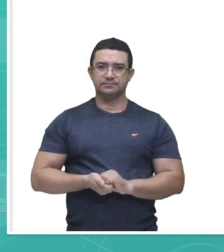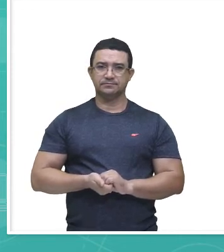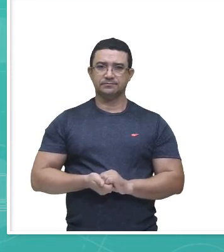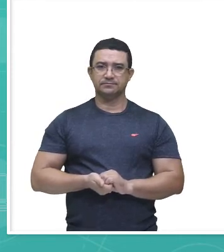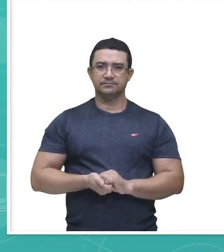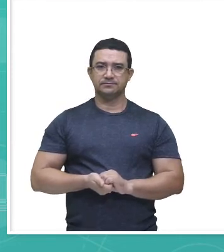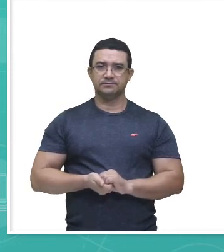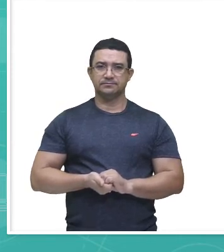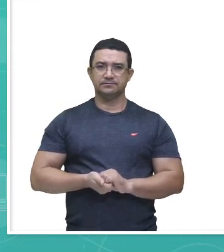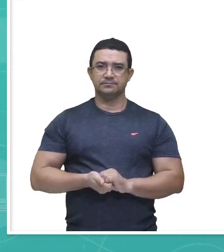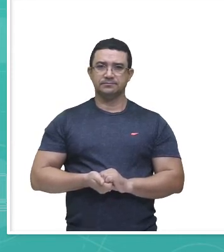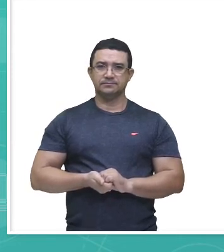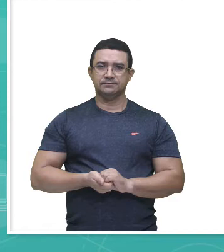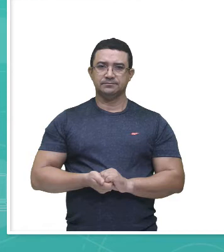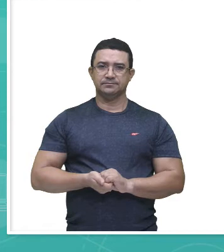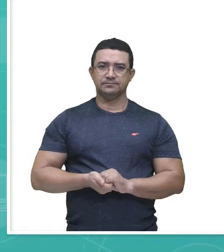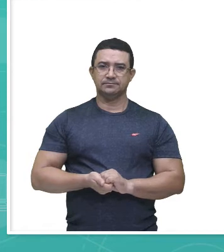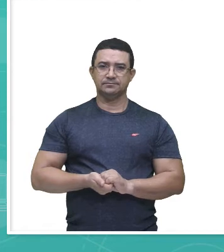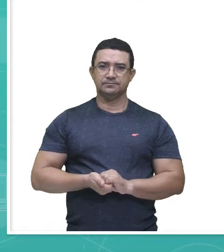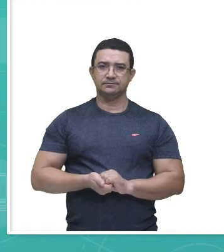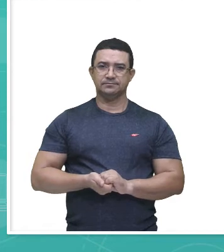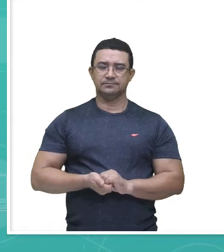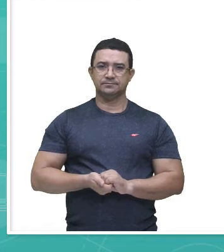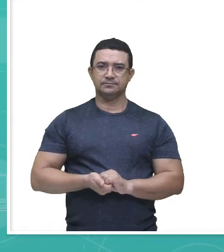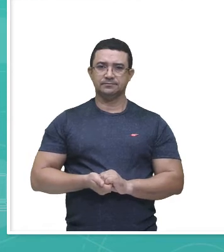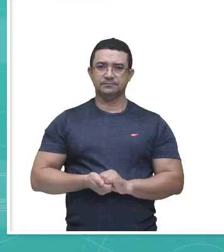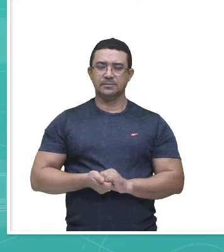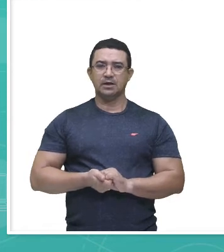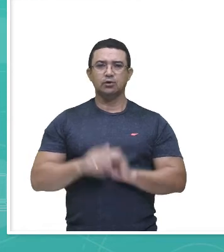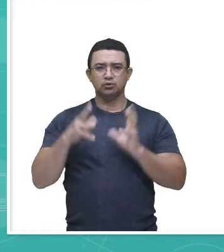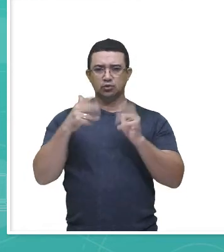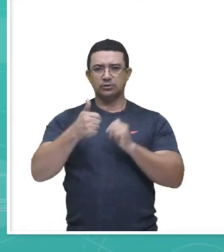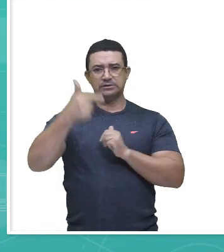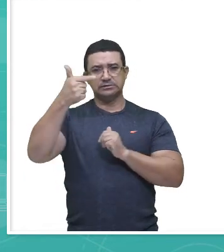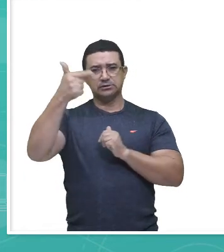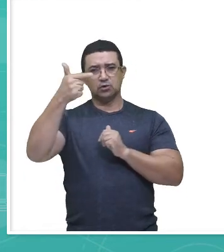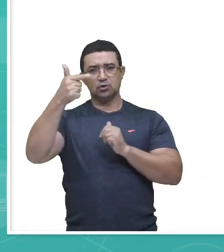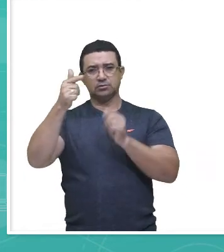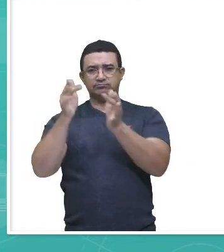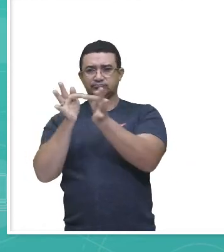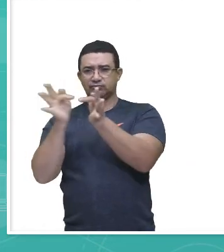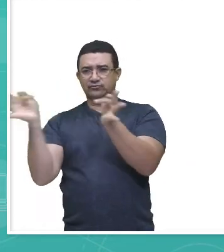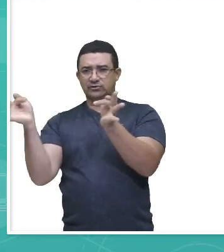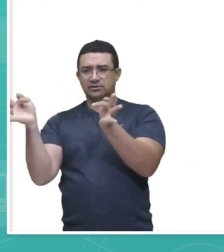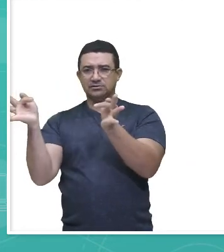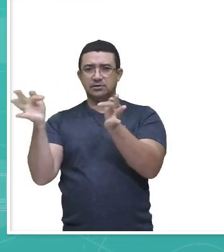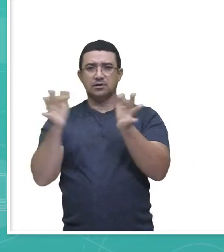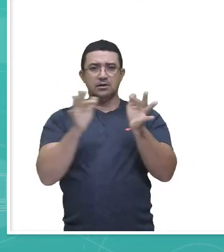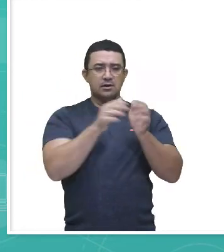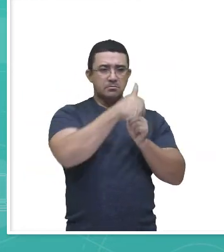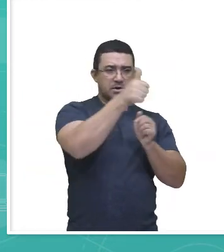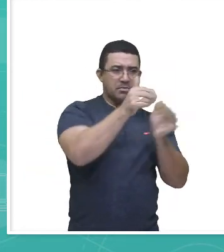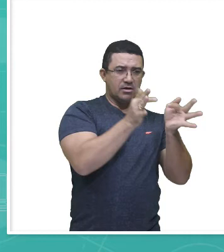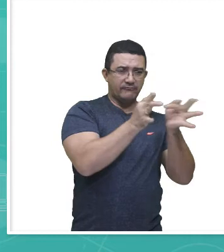segunda, elas são sindética e a primeira,